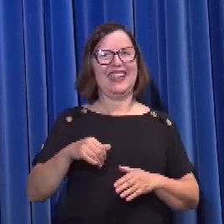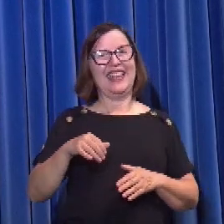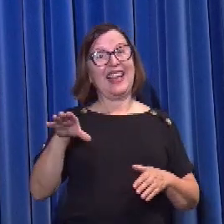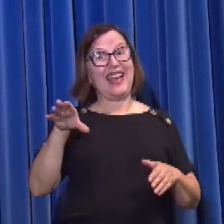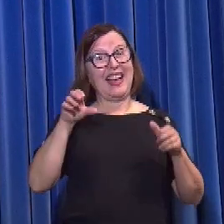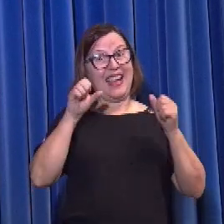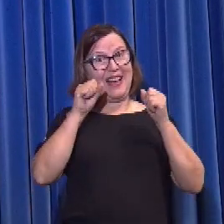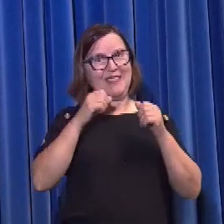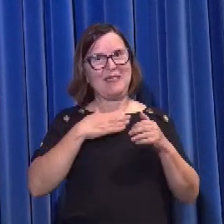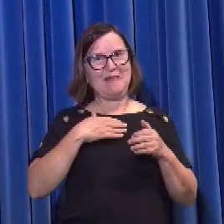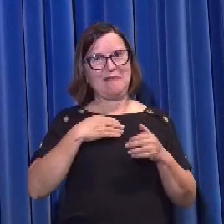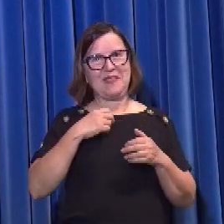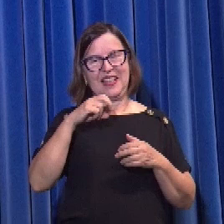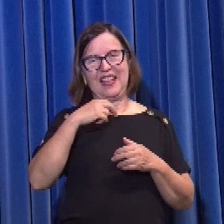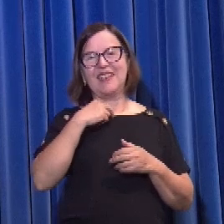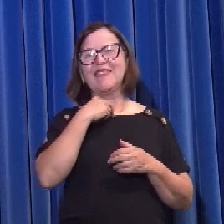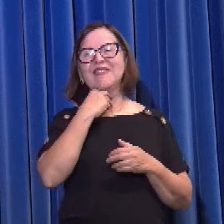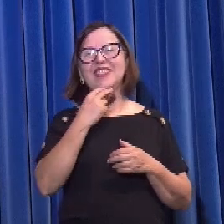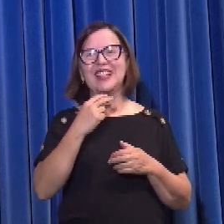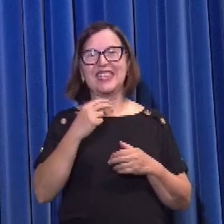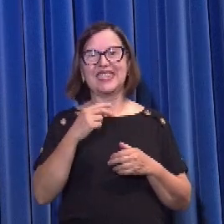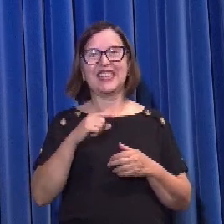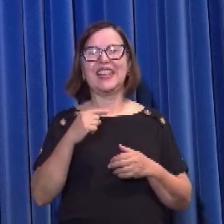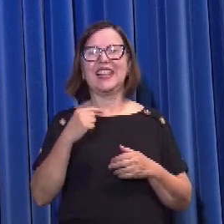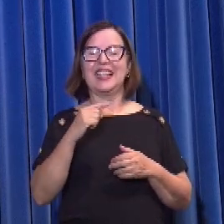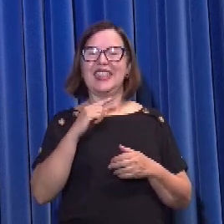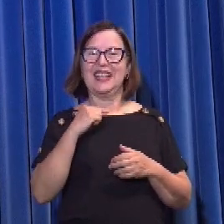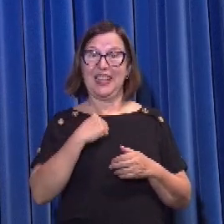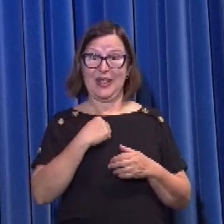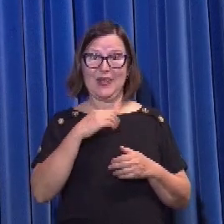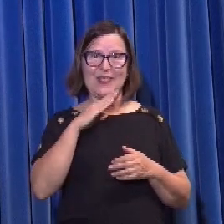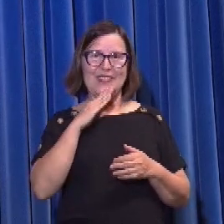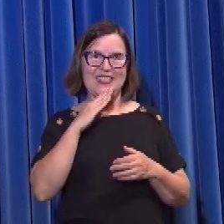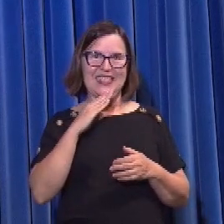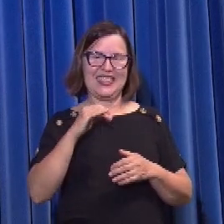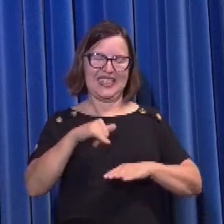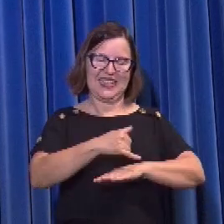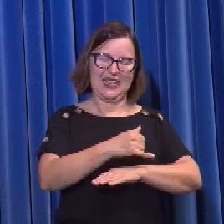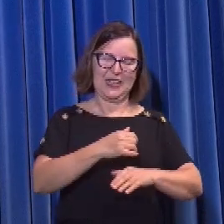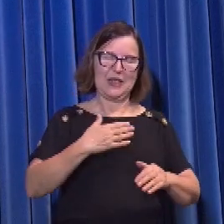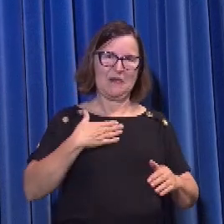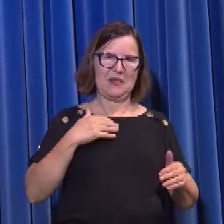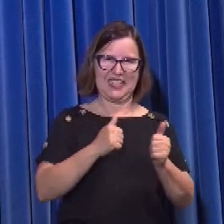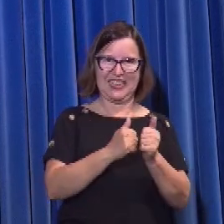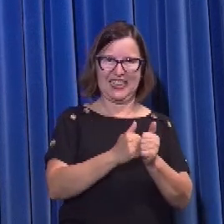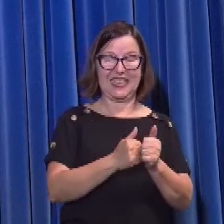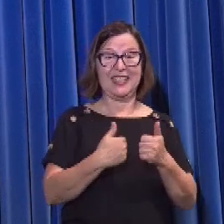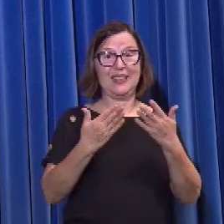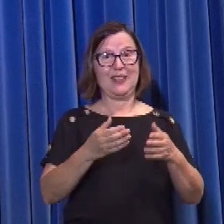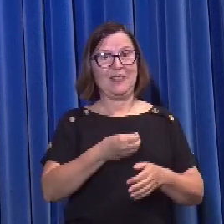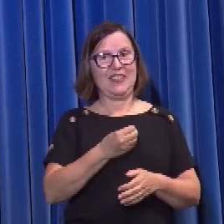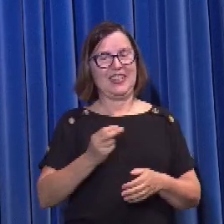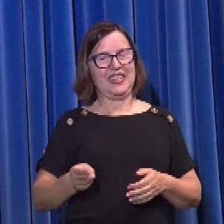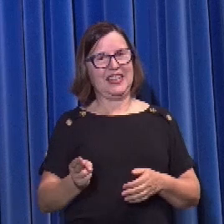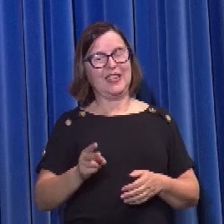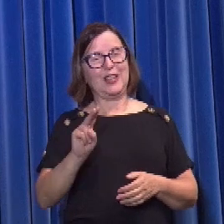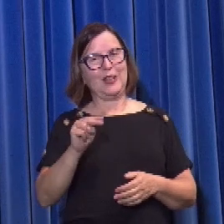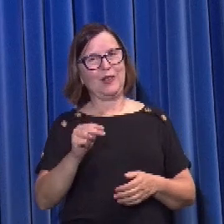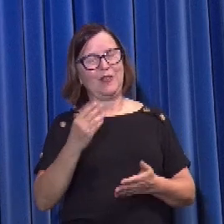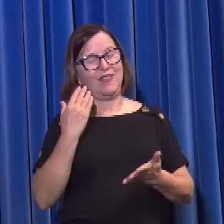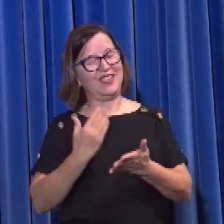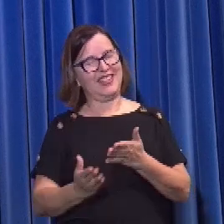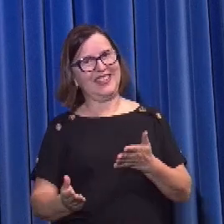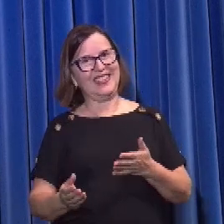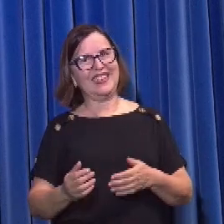as conheço e elas me seguem. Eu lhes dou a vida eterna, jamais perecerão, e ninguém